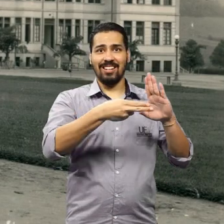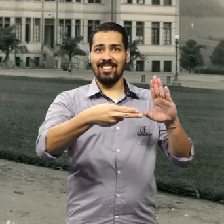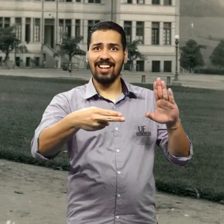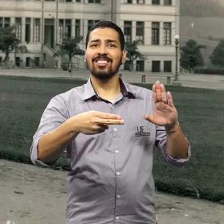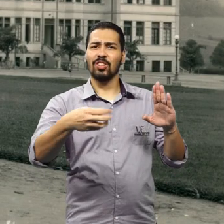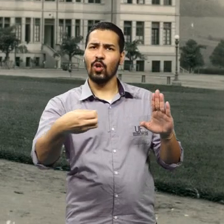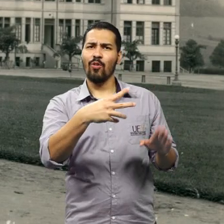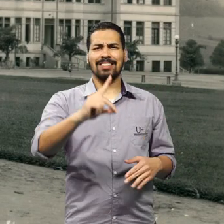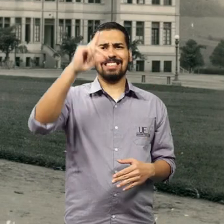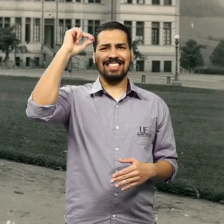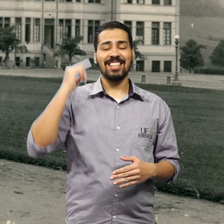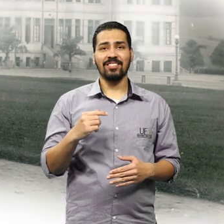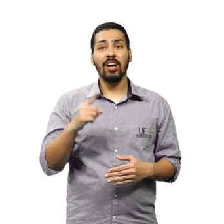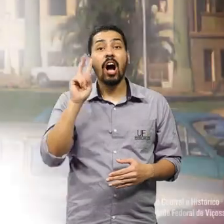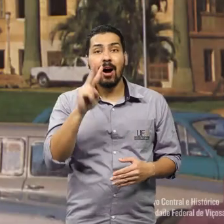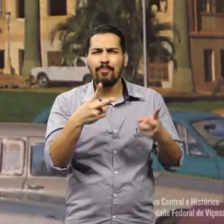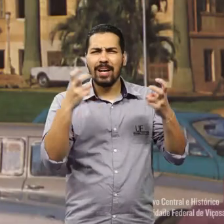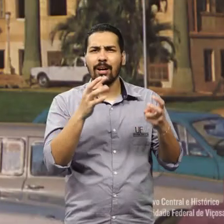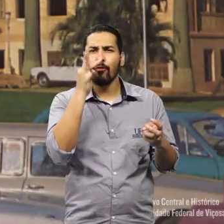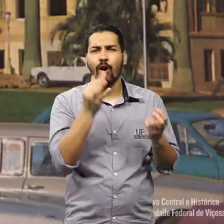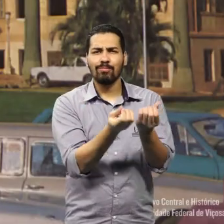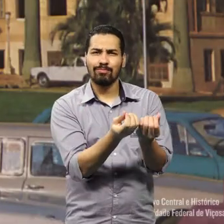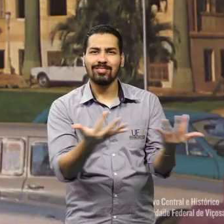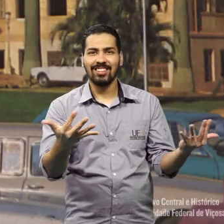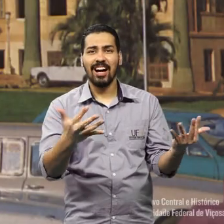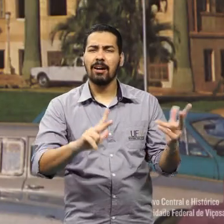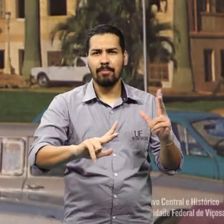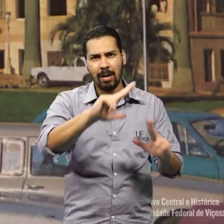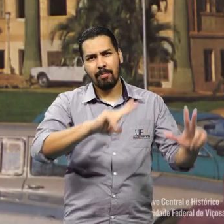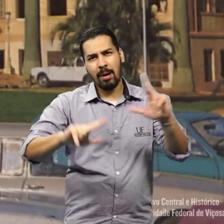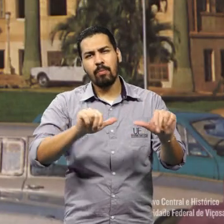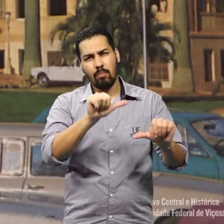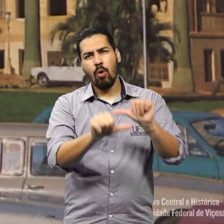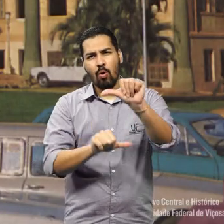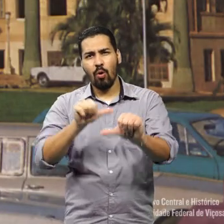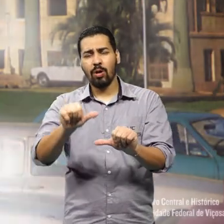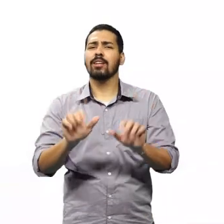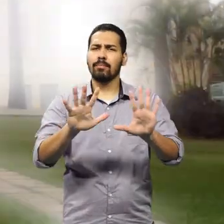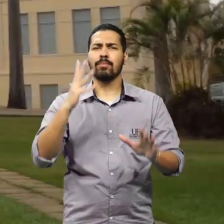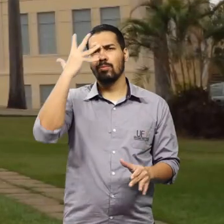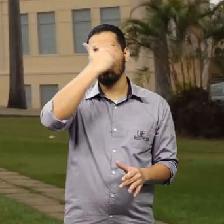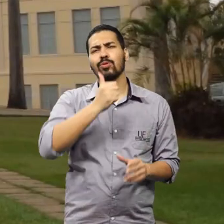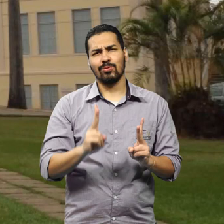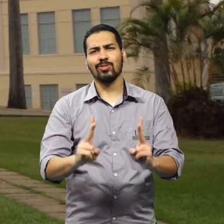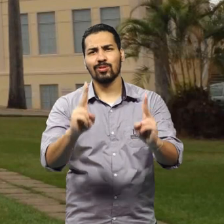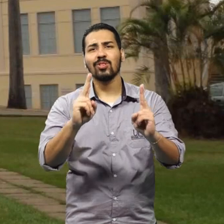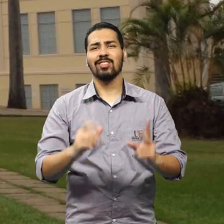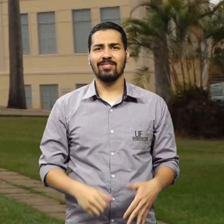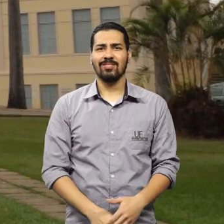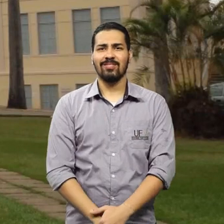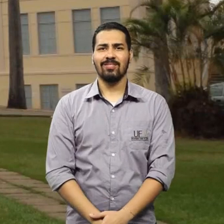novinho em folha. Reparou no gramado? Pois é, o projeto paisagístico passou por algumas mudanças de lá para cá. Mas como ele